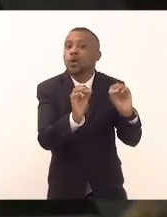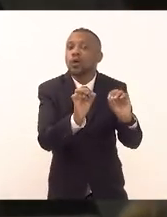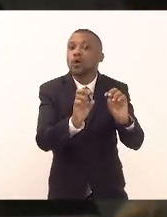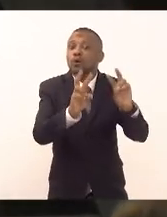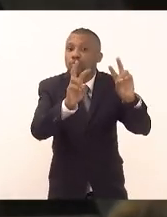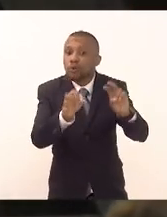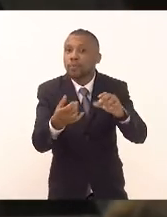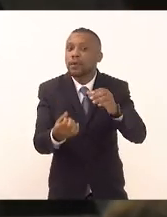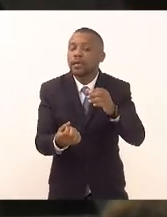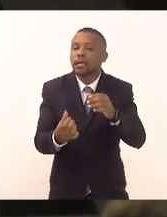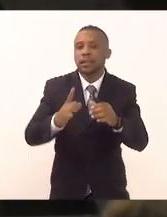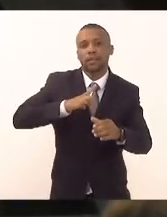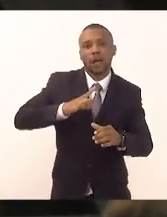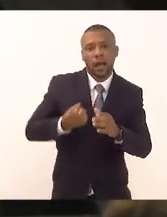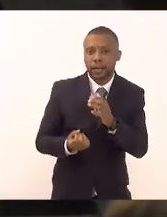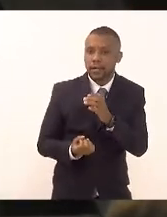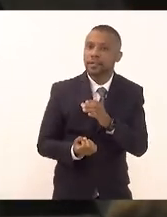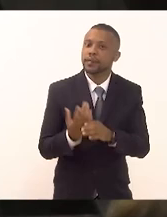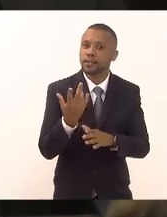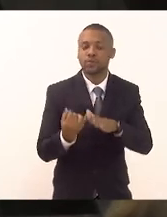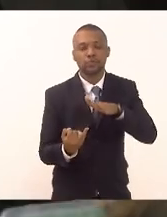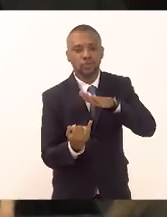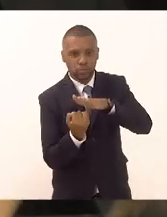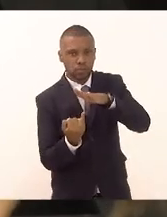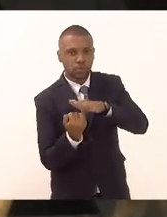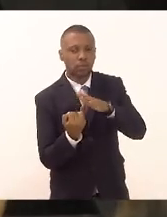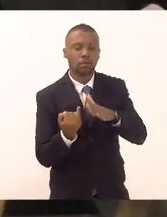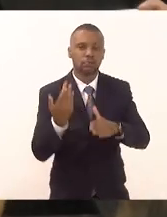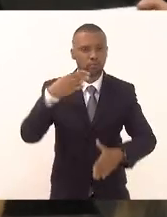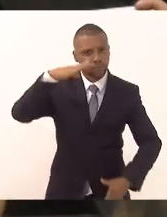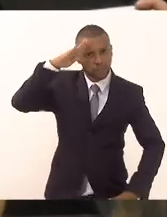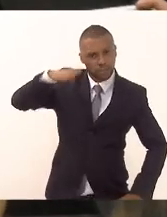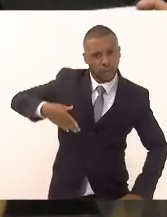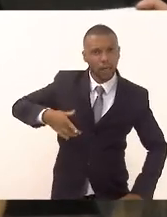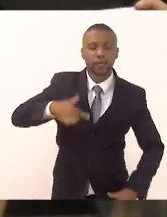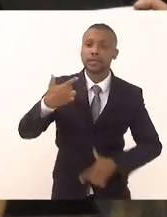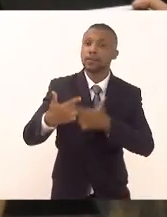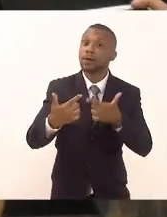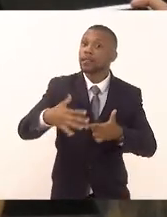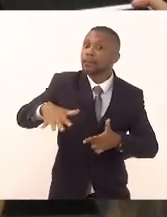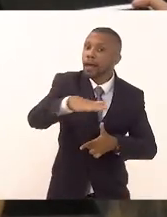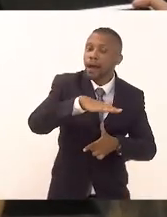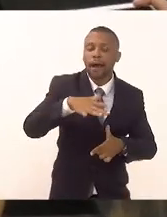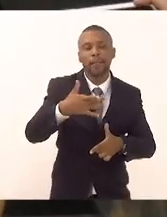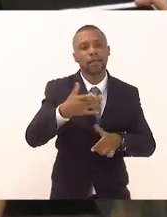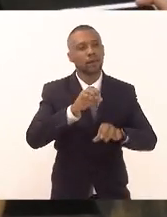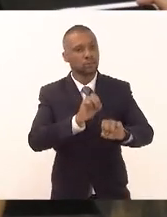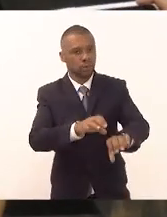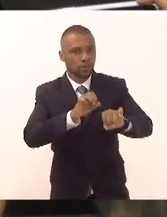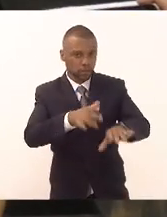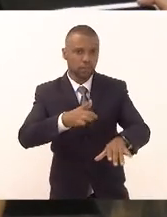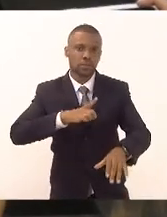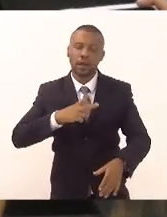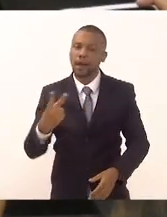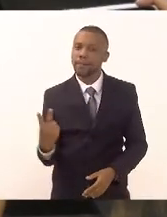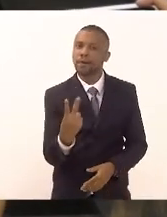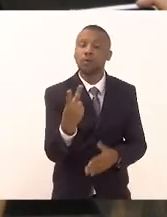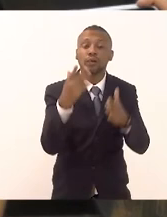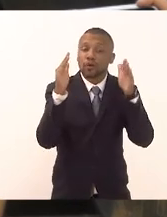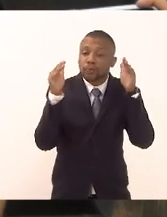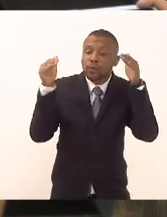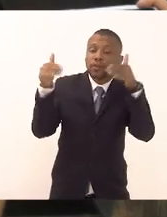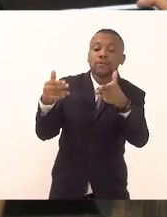de instituições militares que atuem no ensino, né, em campos específicos e com valores específicos